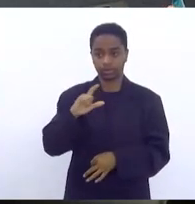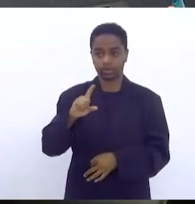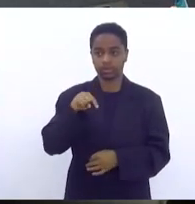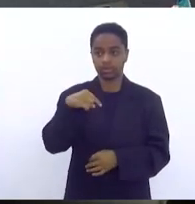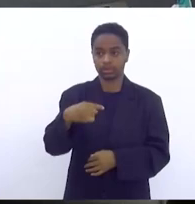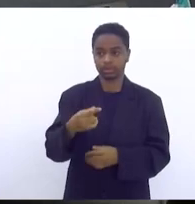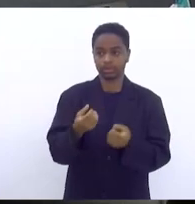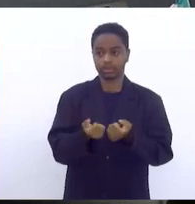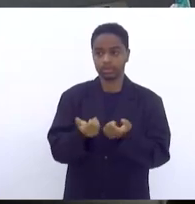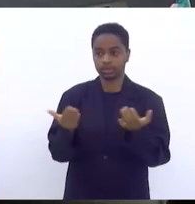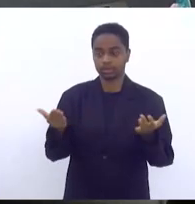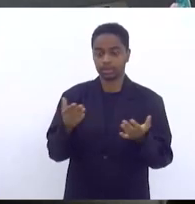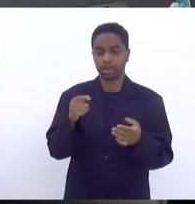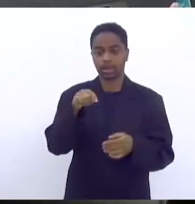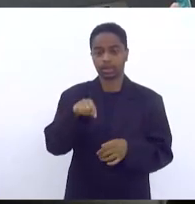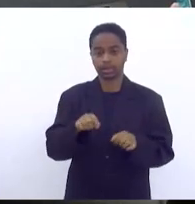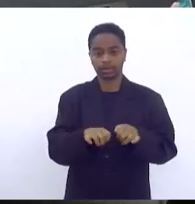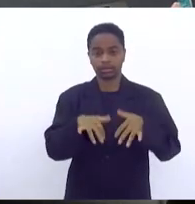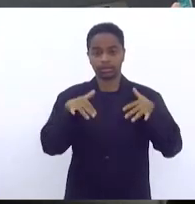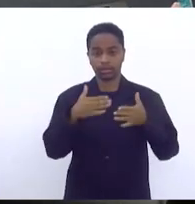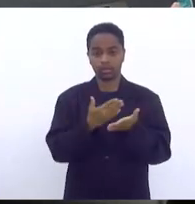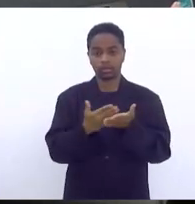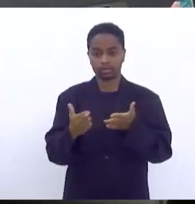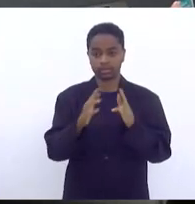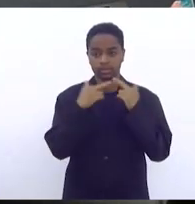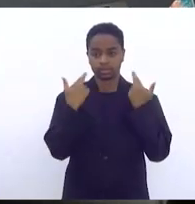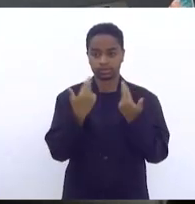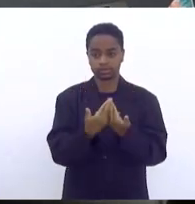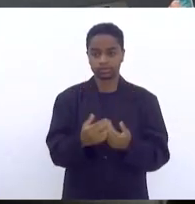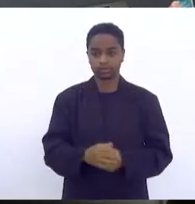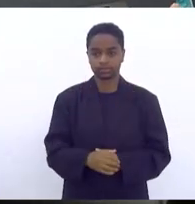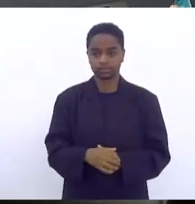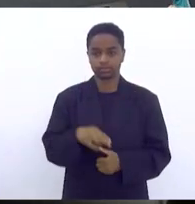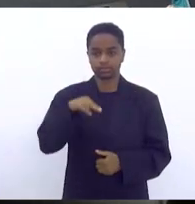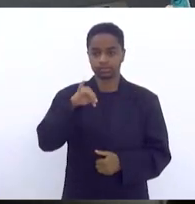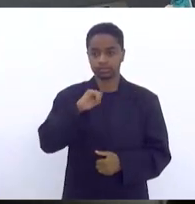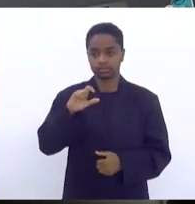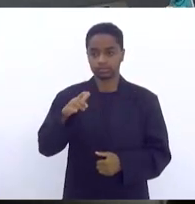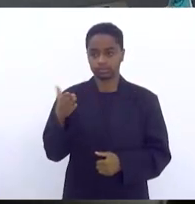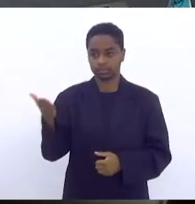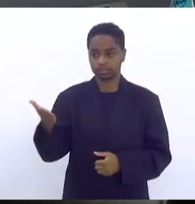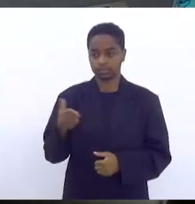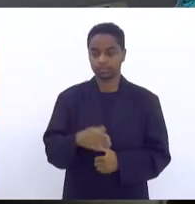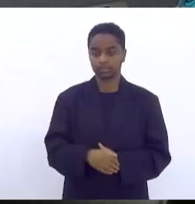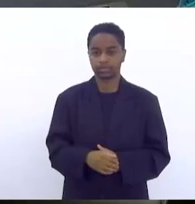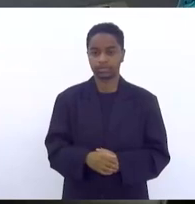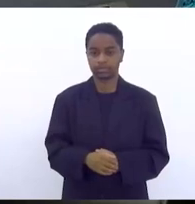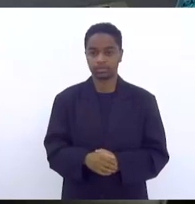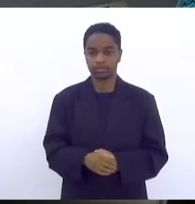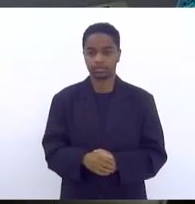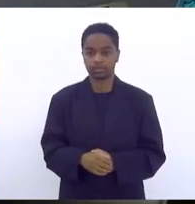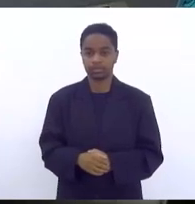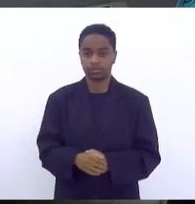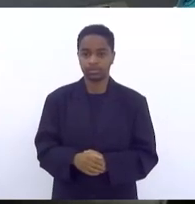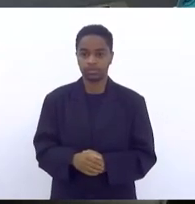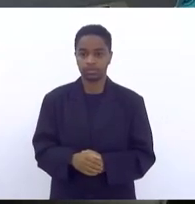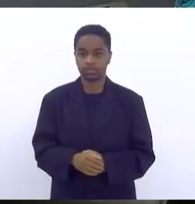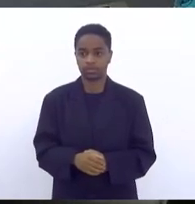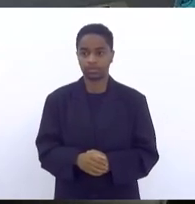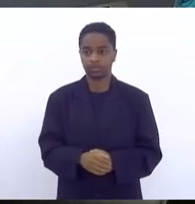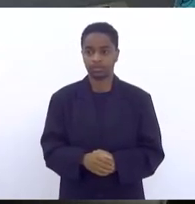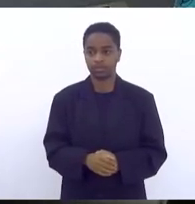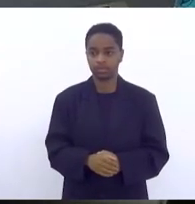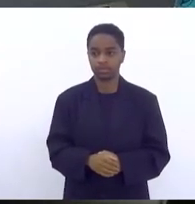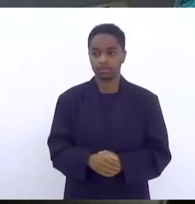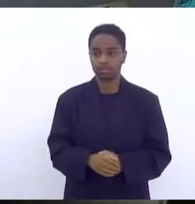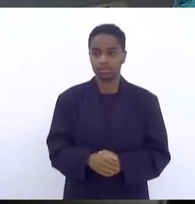pra mesa diretora aqui PR gente começar a sessão vai lá Nil Santos do Dick em Caxias boa tá